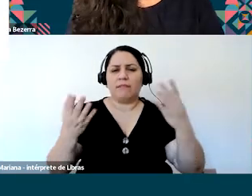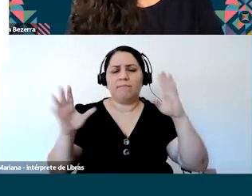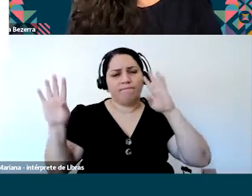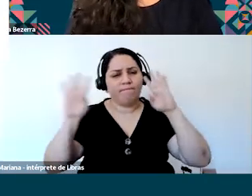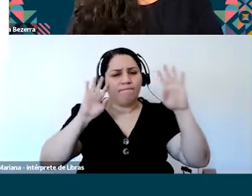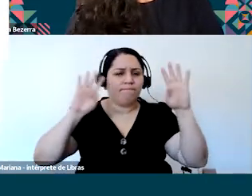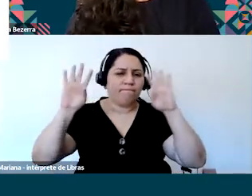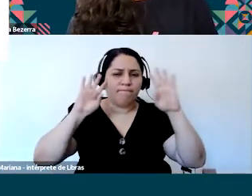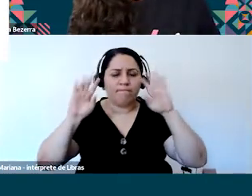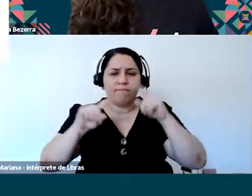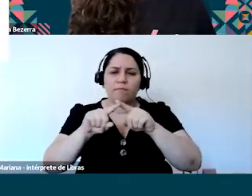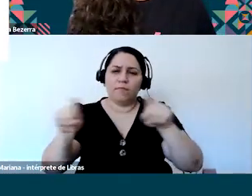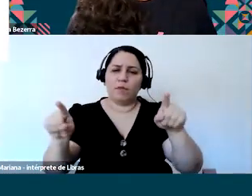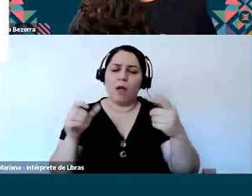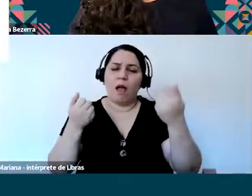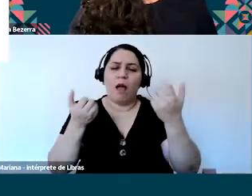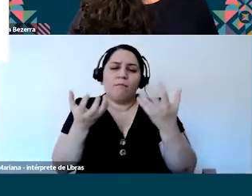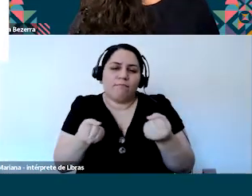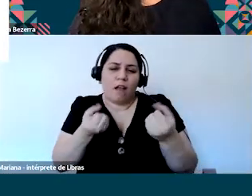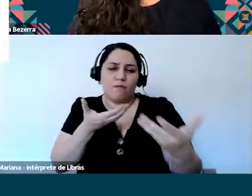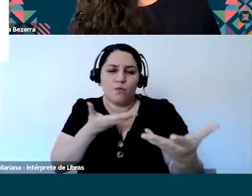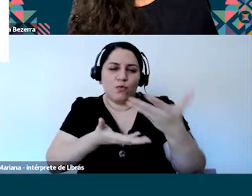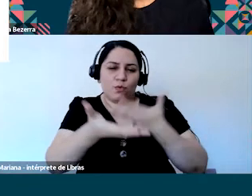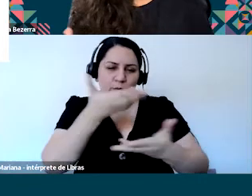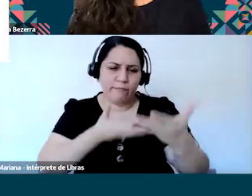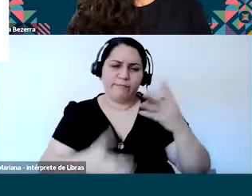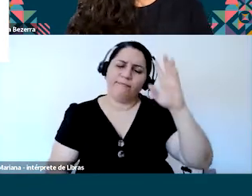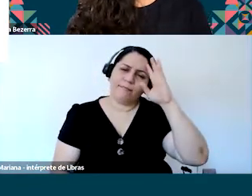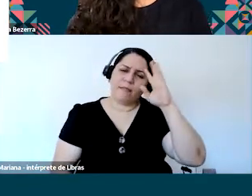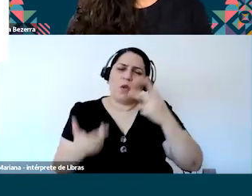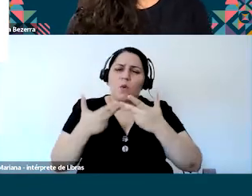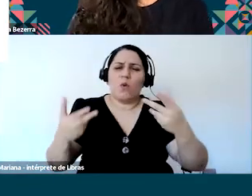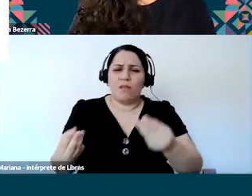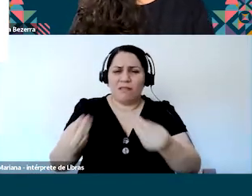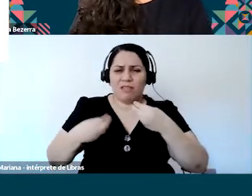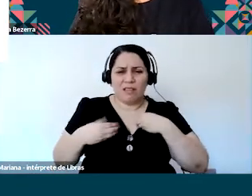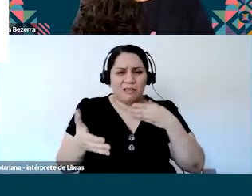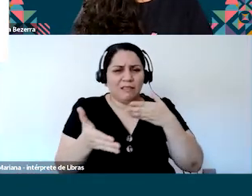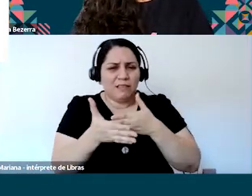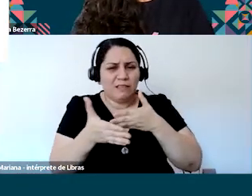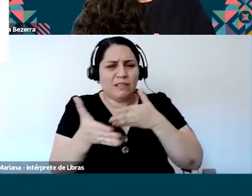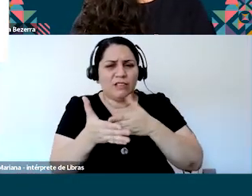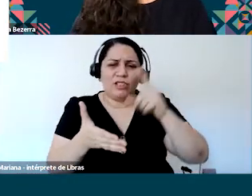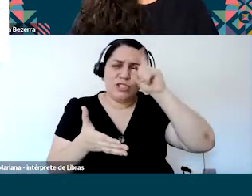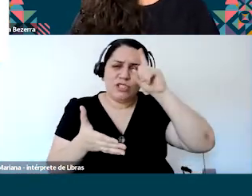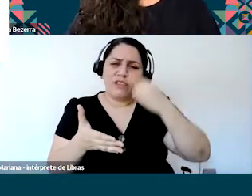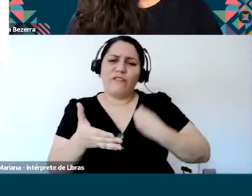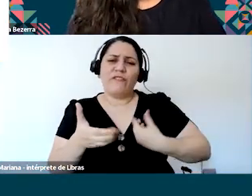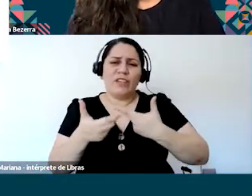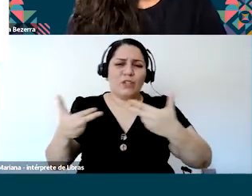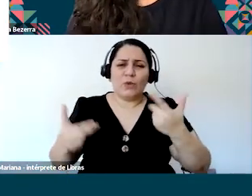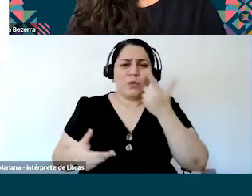Trouxe aqui uma reflexão para vocês refletirem aqui comigo. O que acontece quando somos impedidos de usar produtos do dia a